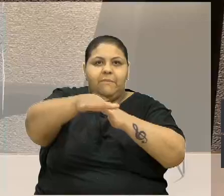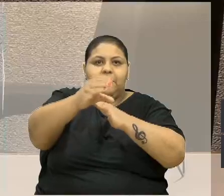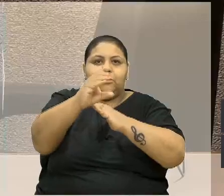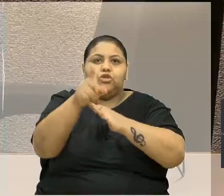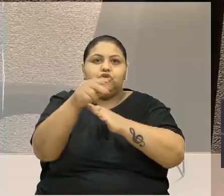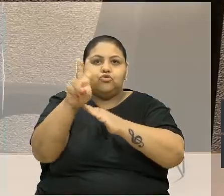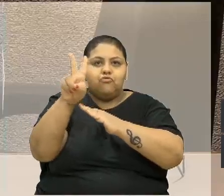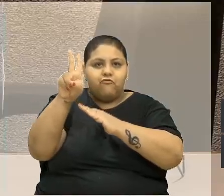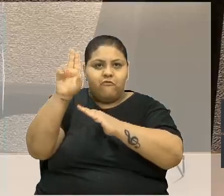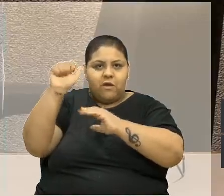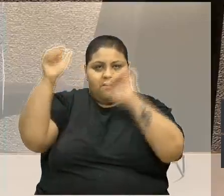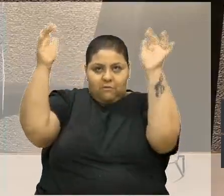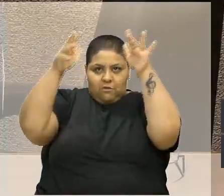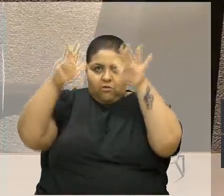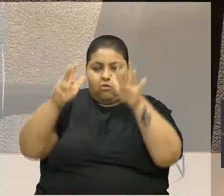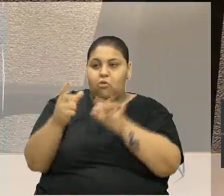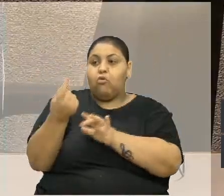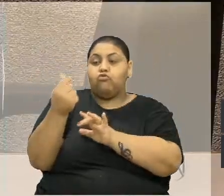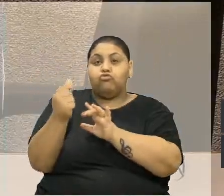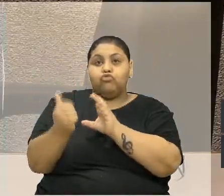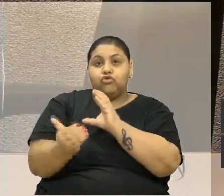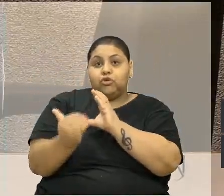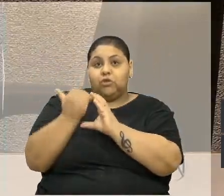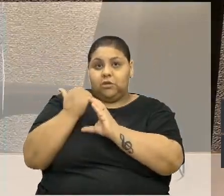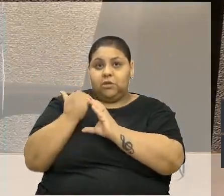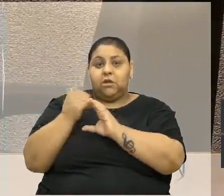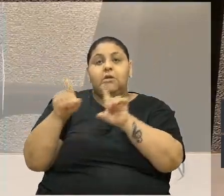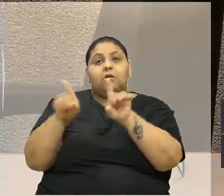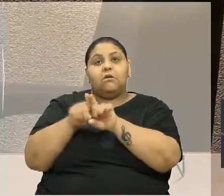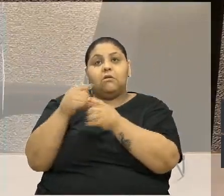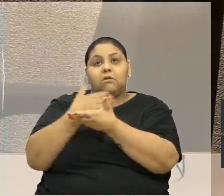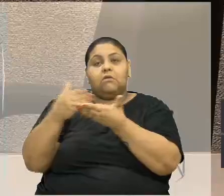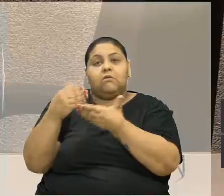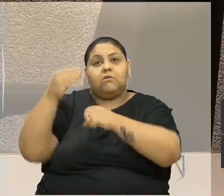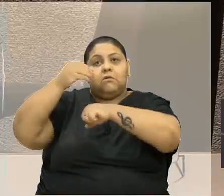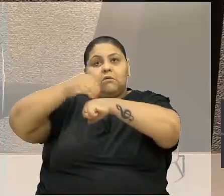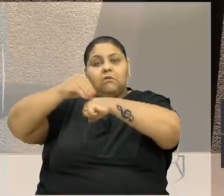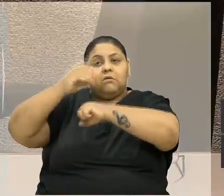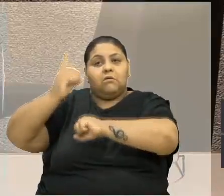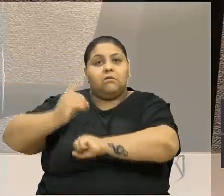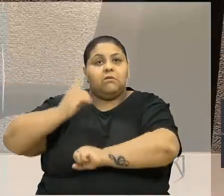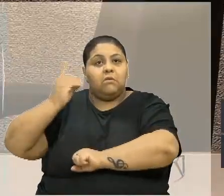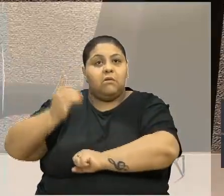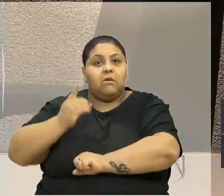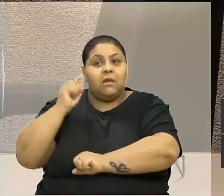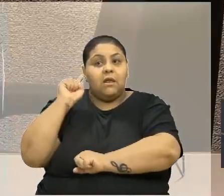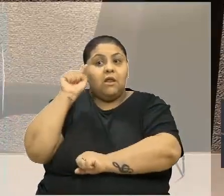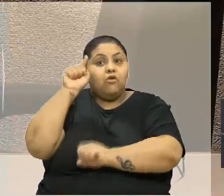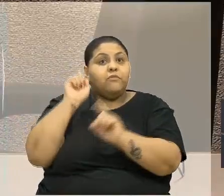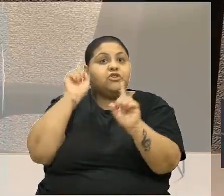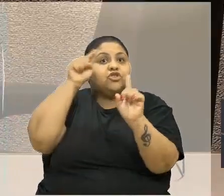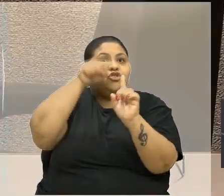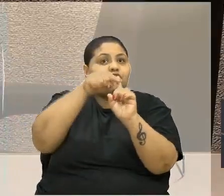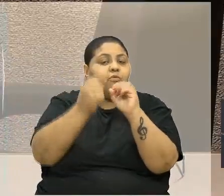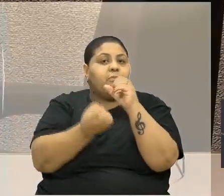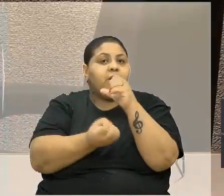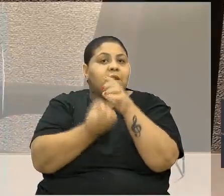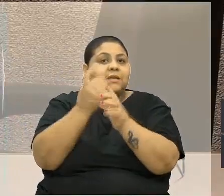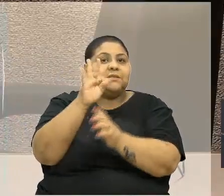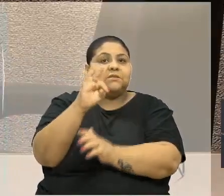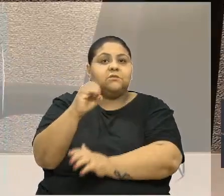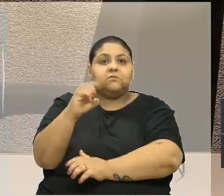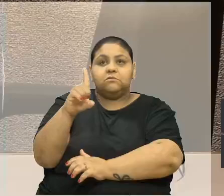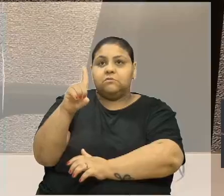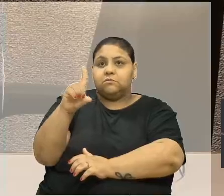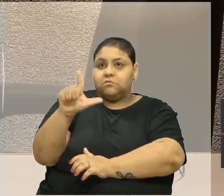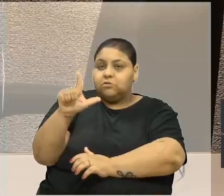recebido. Inclusive veio com a indicação do deputado que era para aquela finalidade lá. Os 400 mil